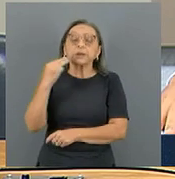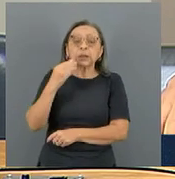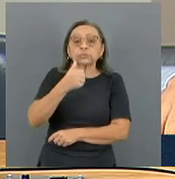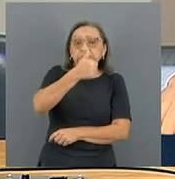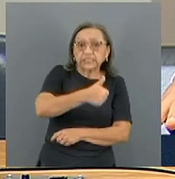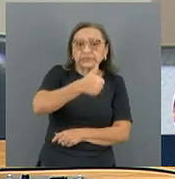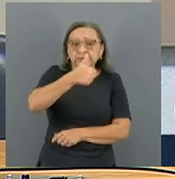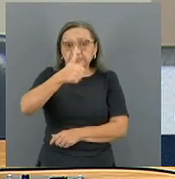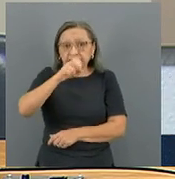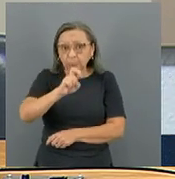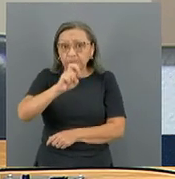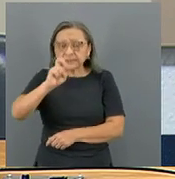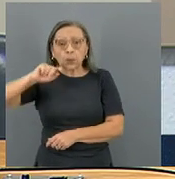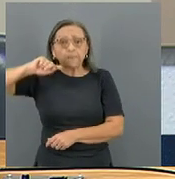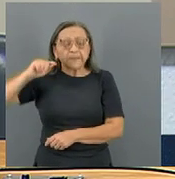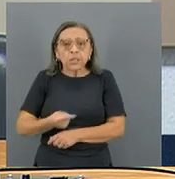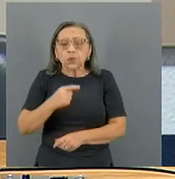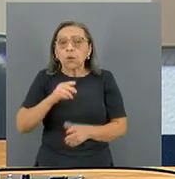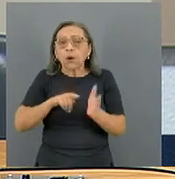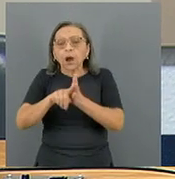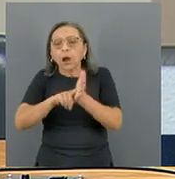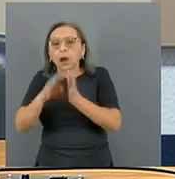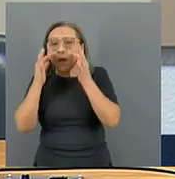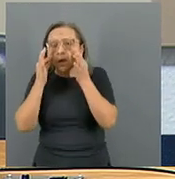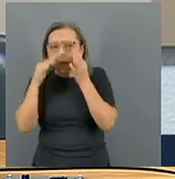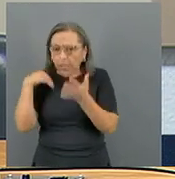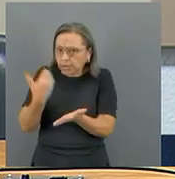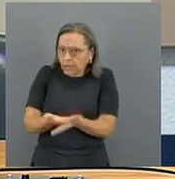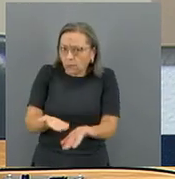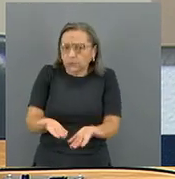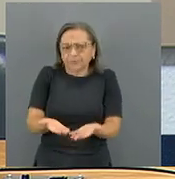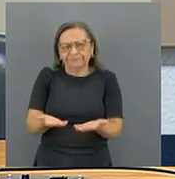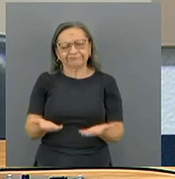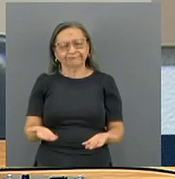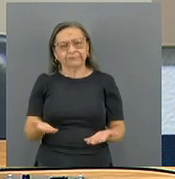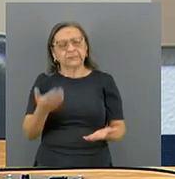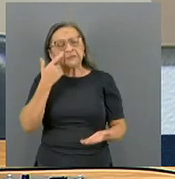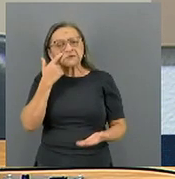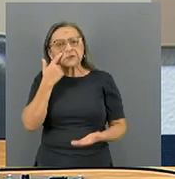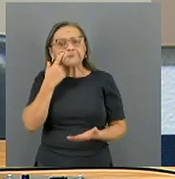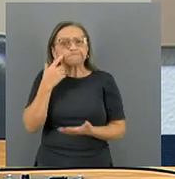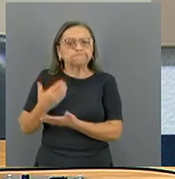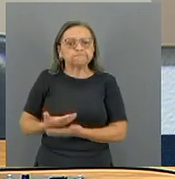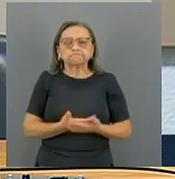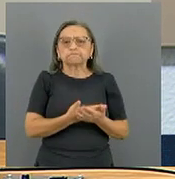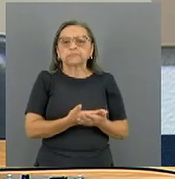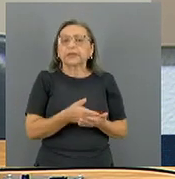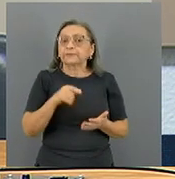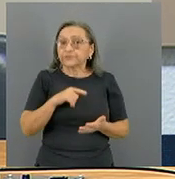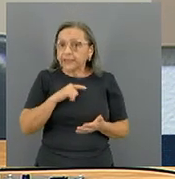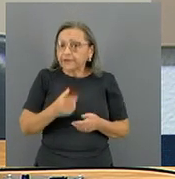1.155.125 audiências de custódias. Ao longo desses anos, na média, foram concedidas